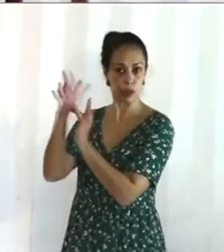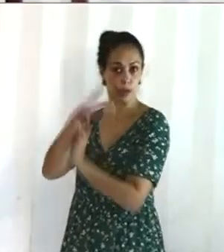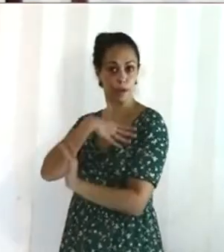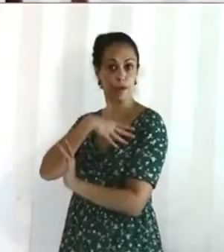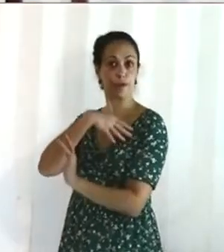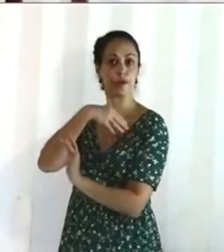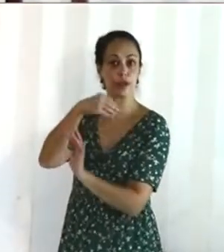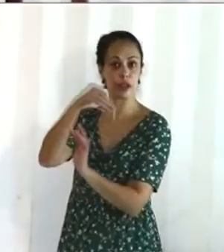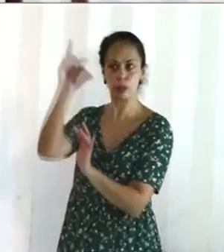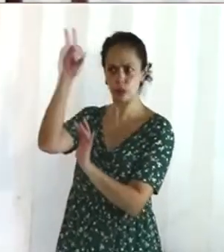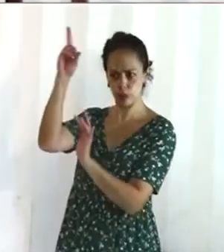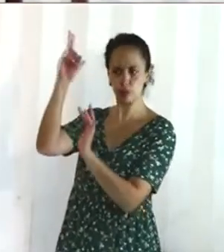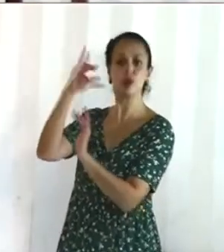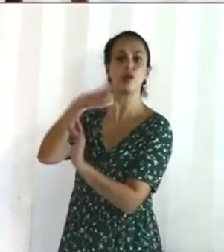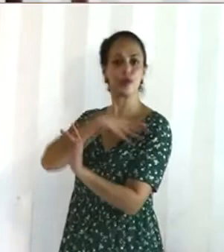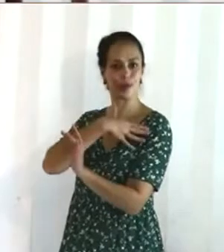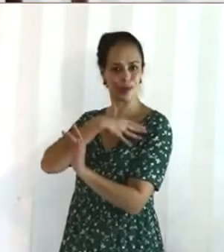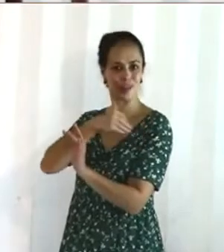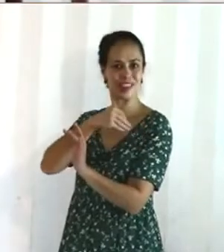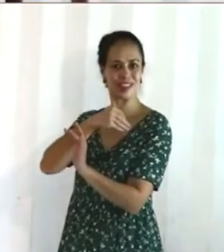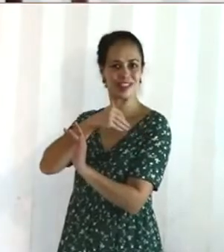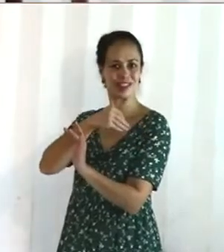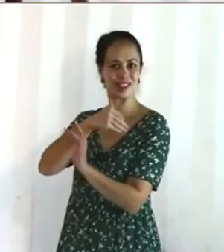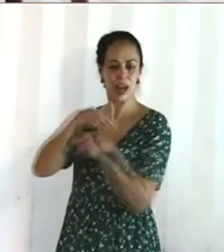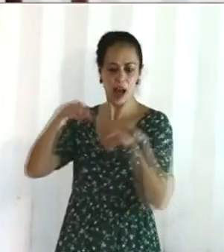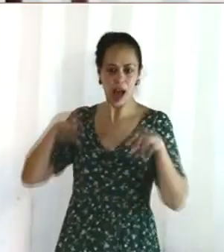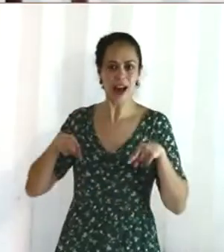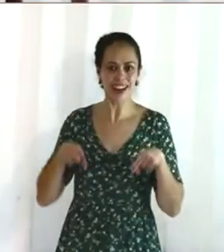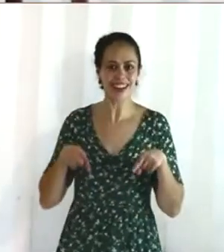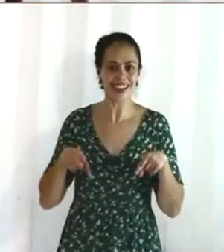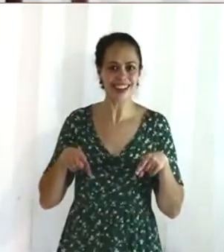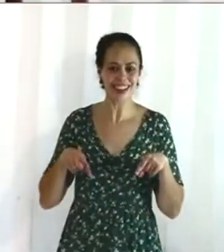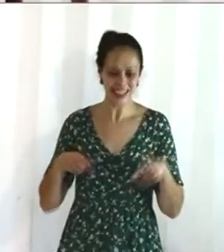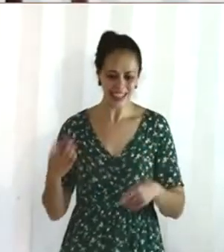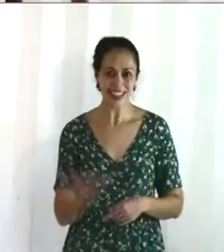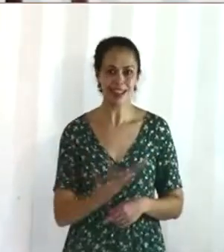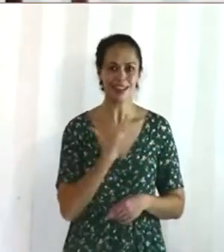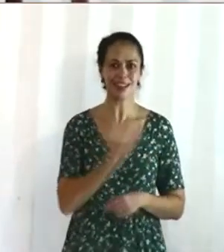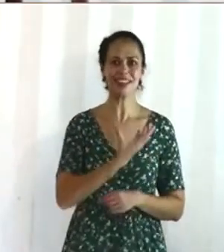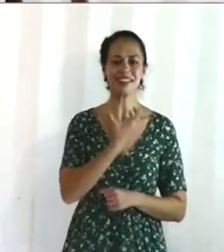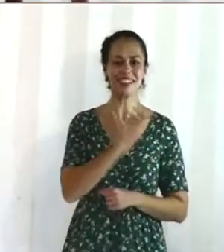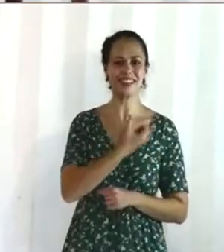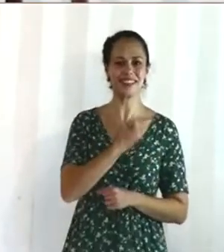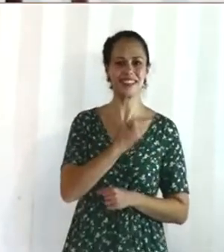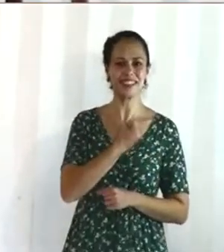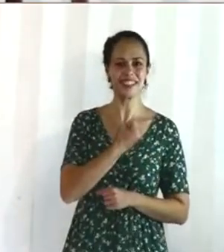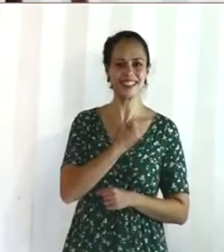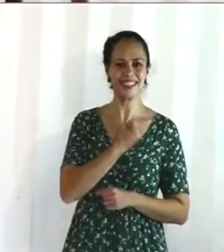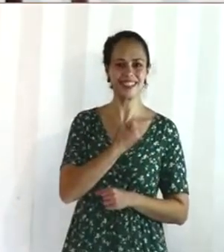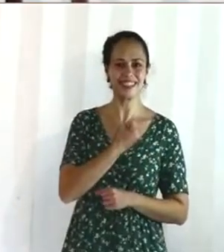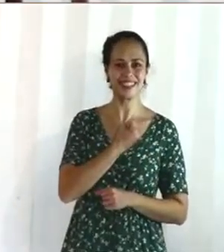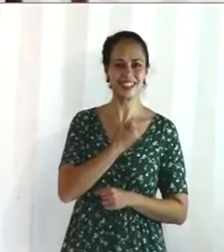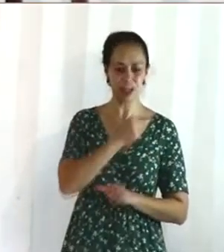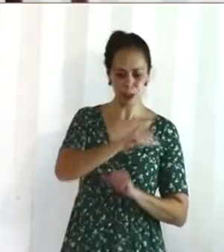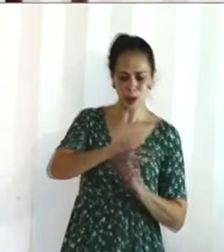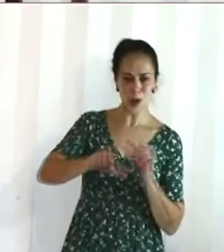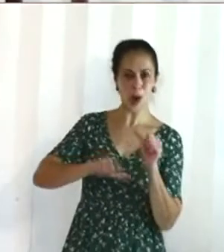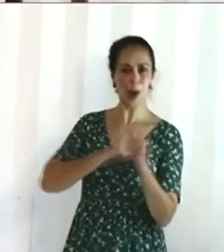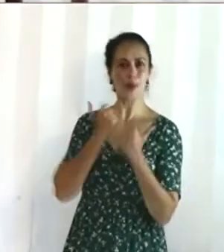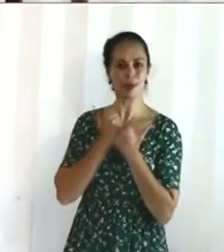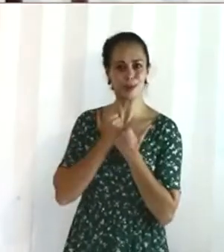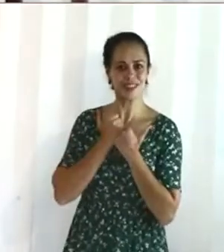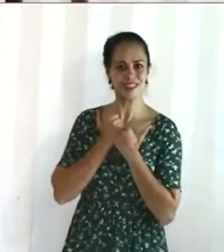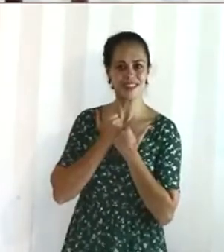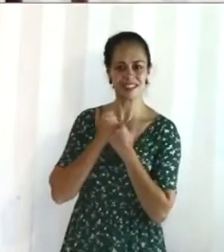a palavra falada e o mediador. E o Espírito Santo é aquele que age, é o agente direto